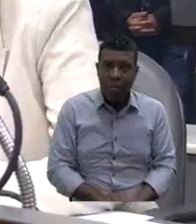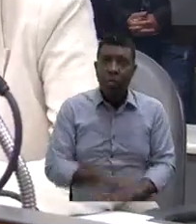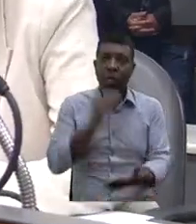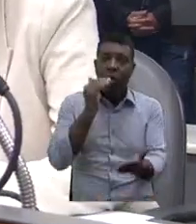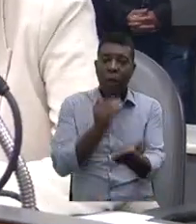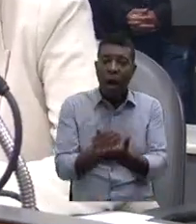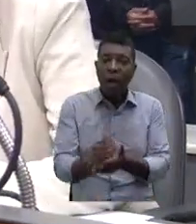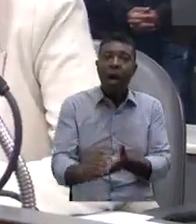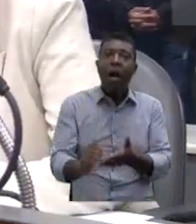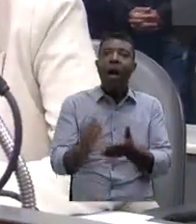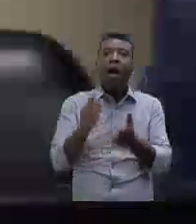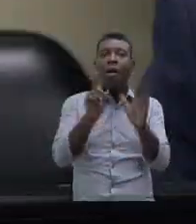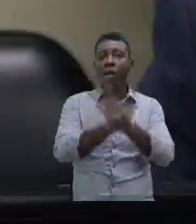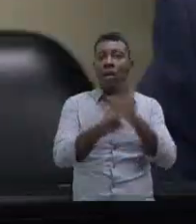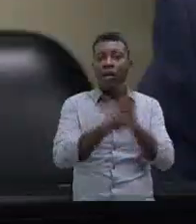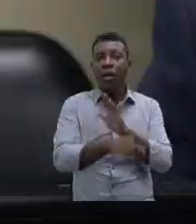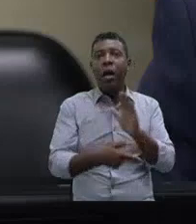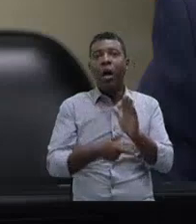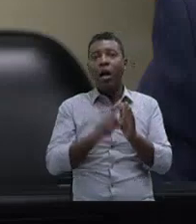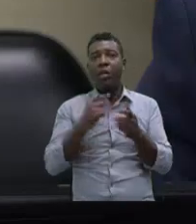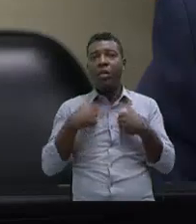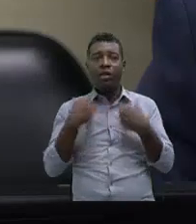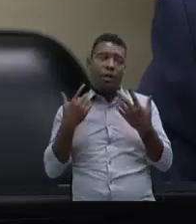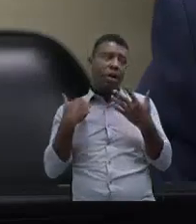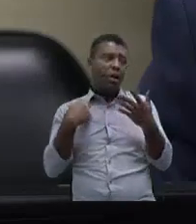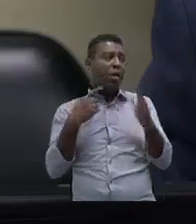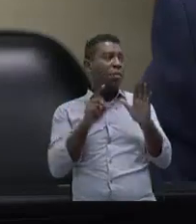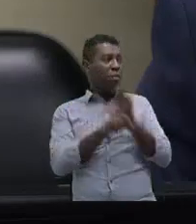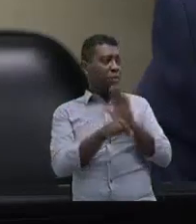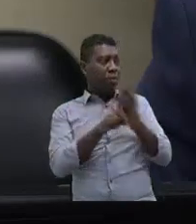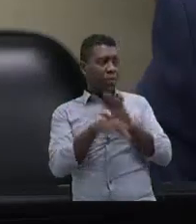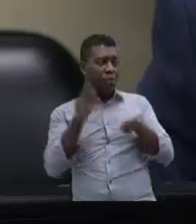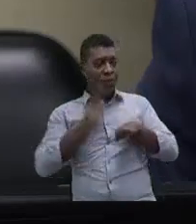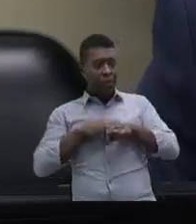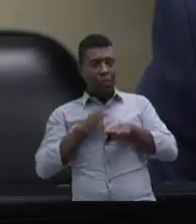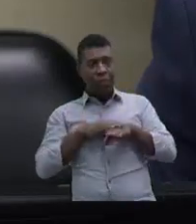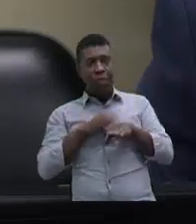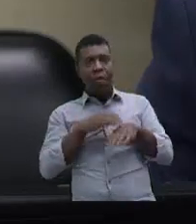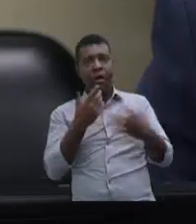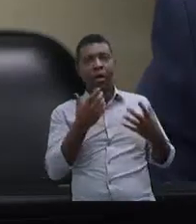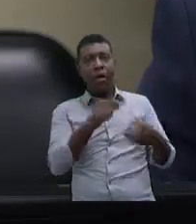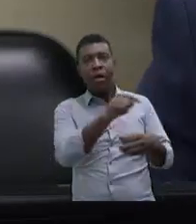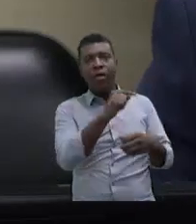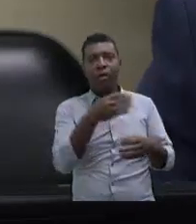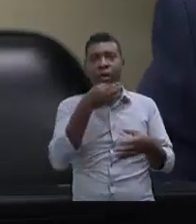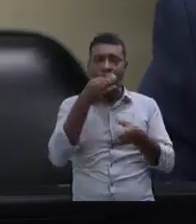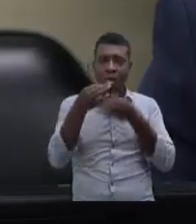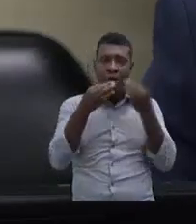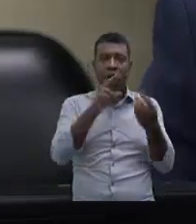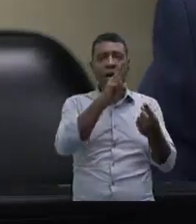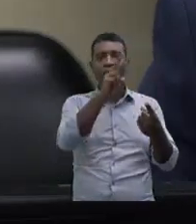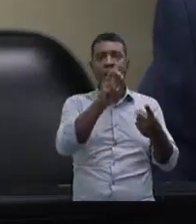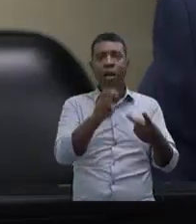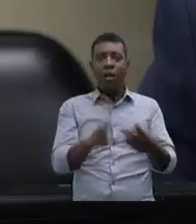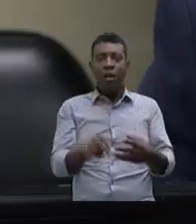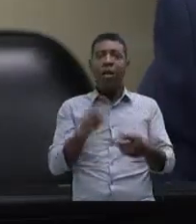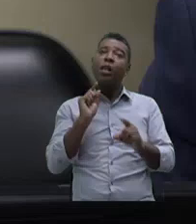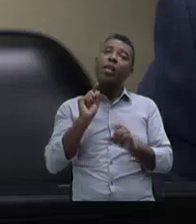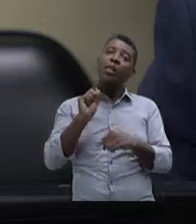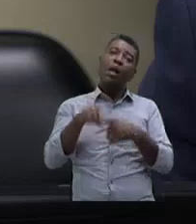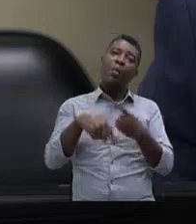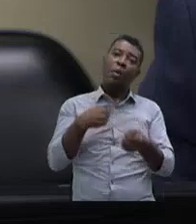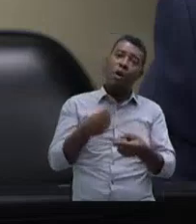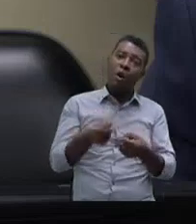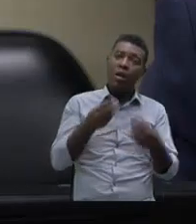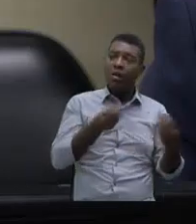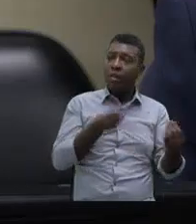vou fazer algumas indagações minhas e gostaria que o senhor dessa sua opinião sobre cada uma delas, depois eu vou passar